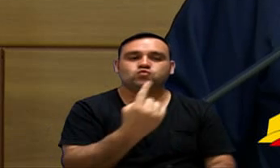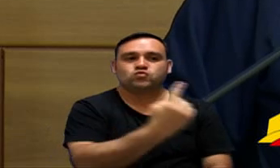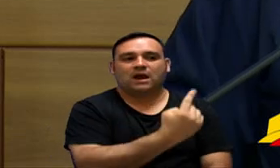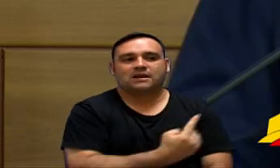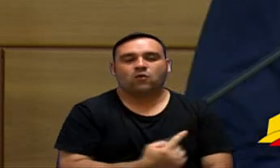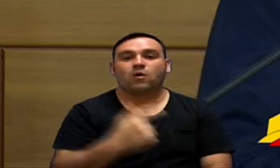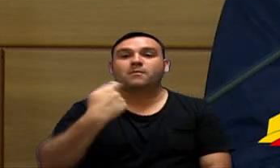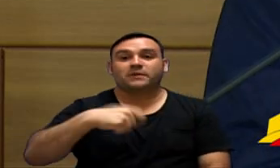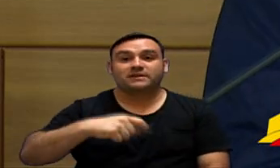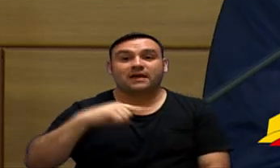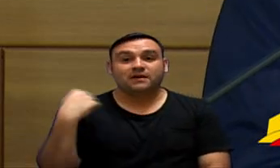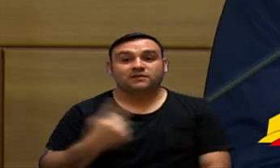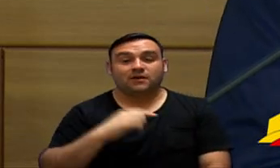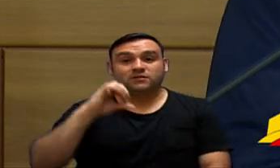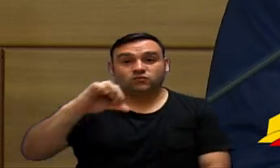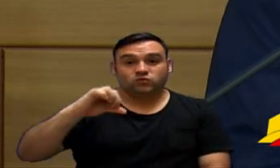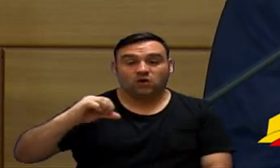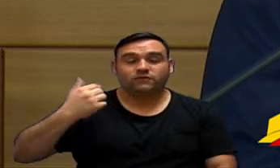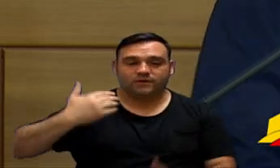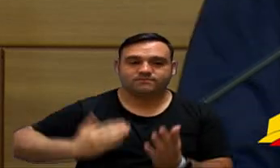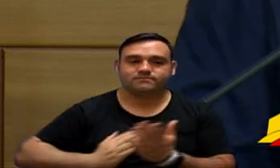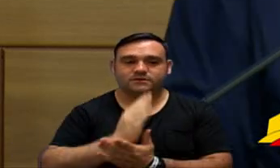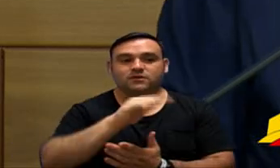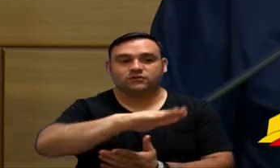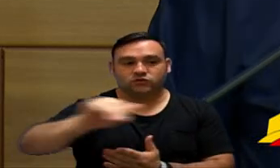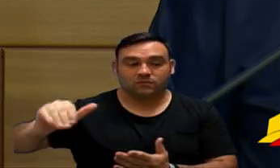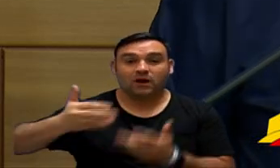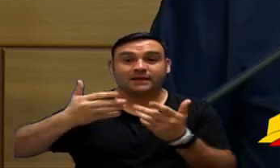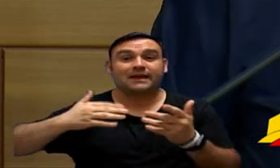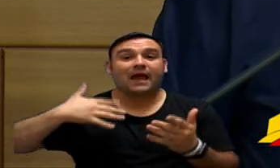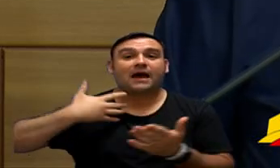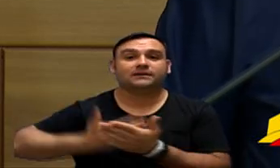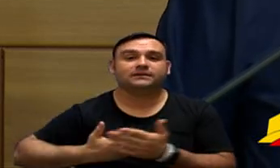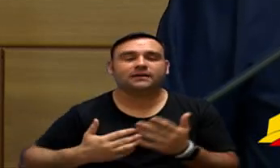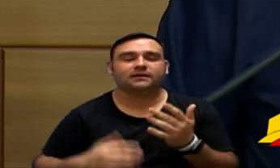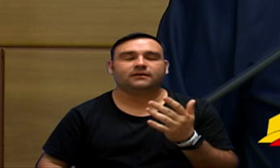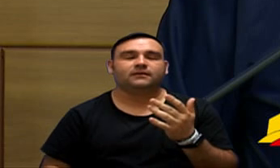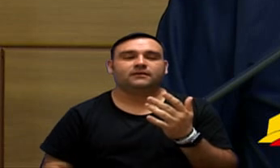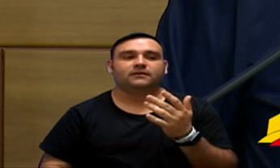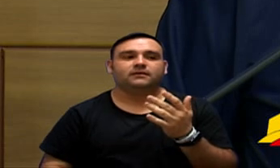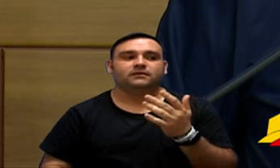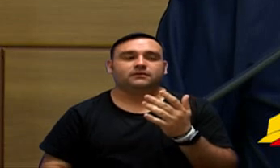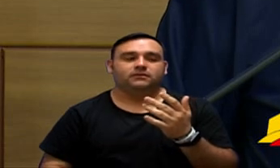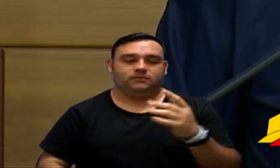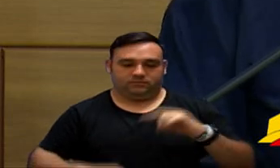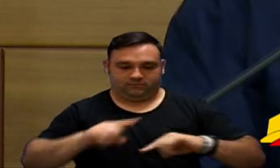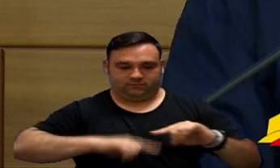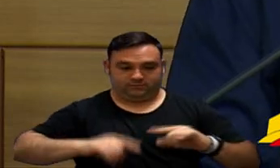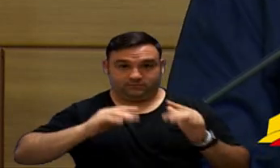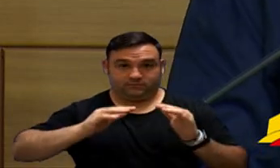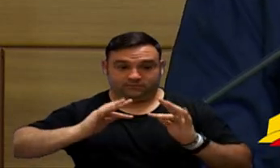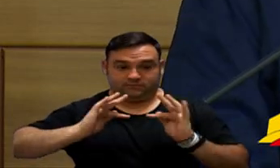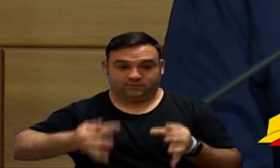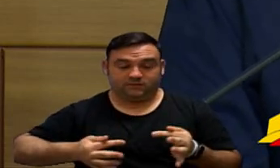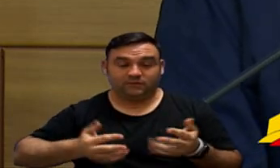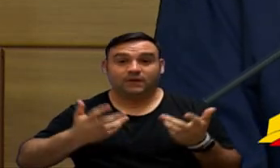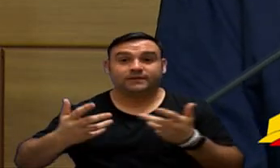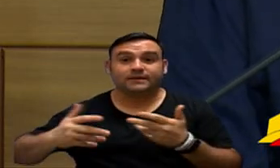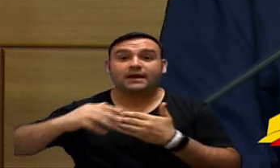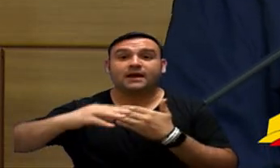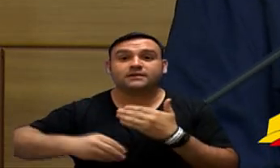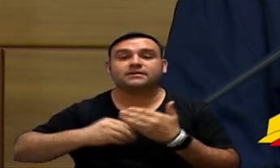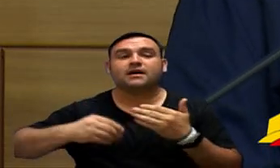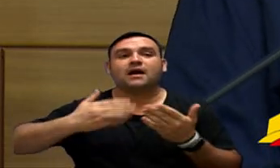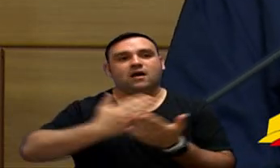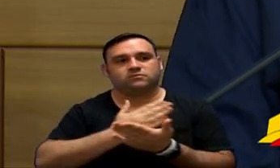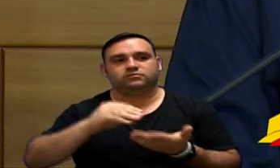infantil. Nós ingressamos 9 agora, e nós pretendemos, até o final do nosso mandato, acrescentar